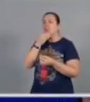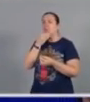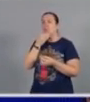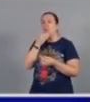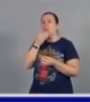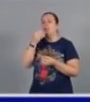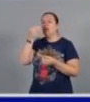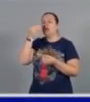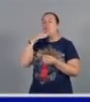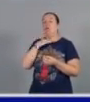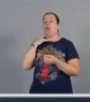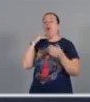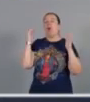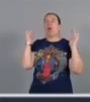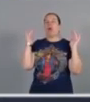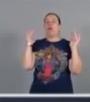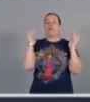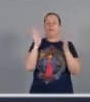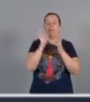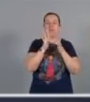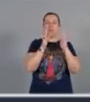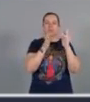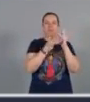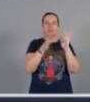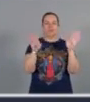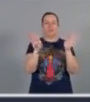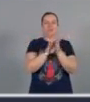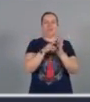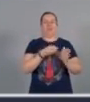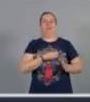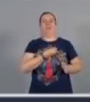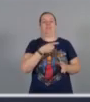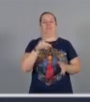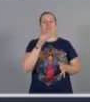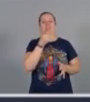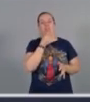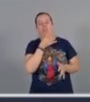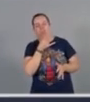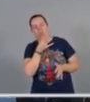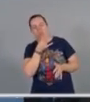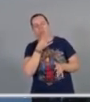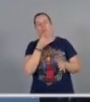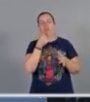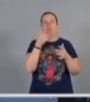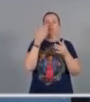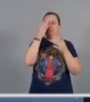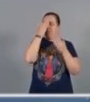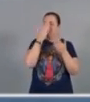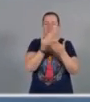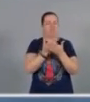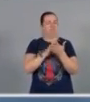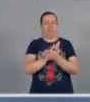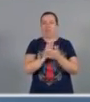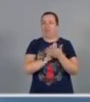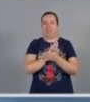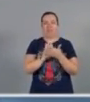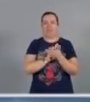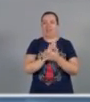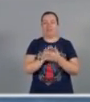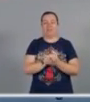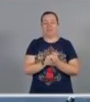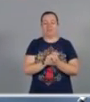morreu O que Jesus veio na vida desses Caboco desanimado sonhador desiludido para os lados cabisbaixo